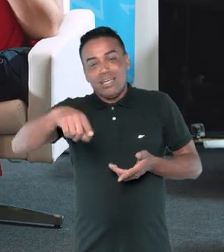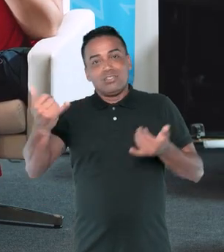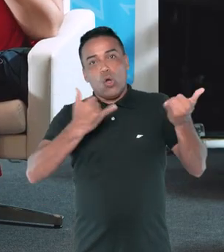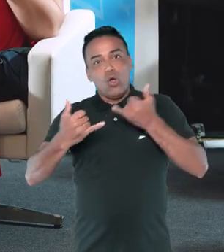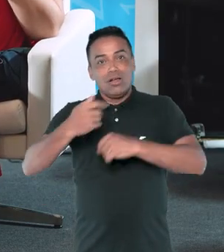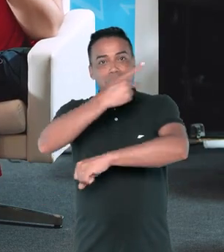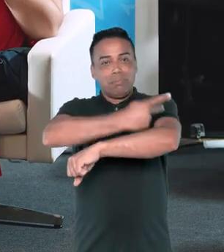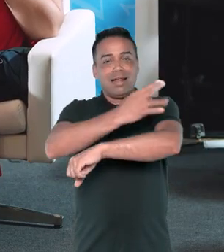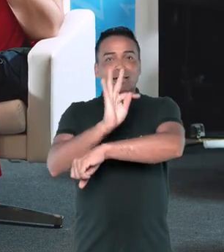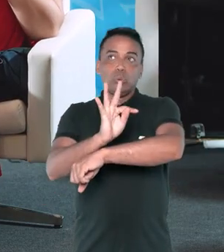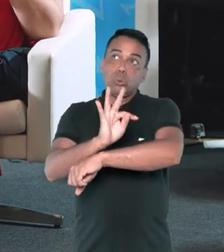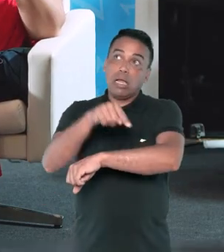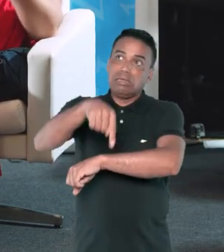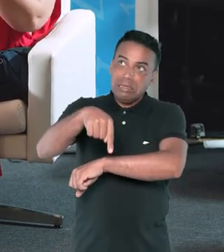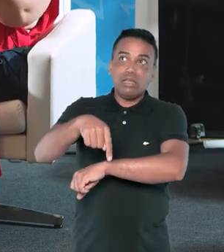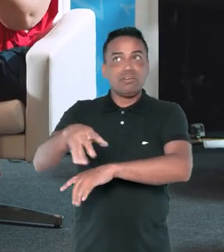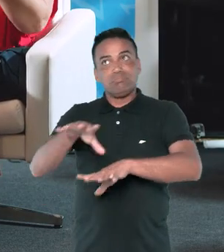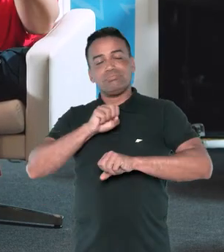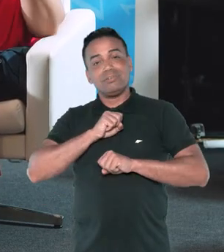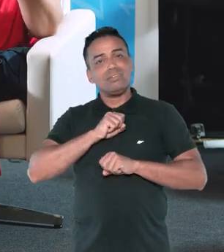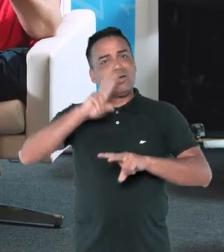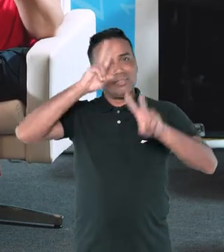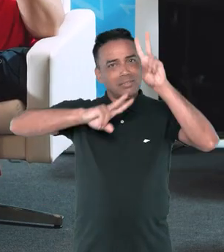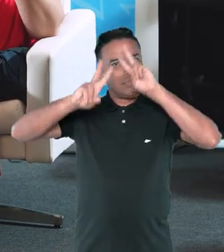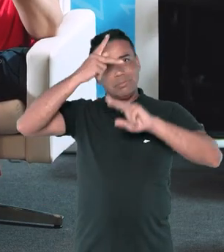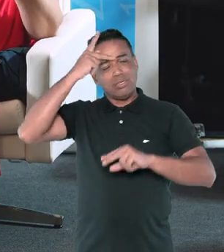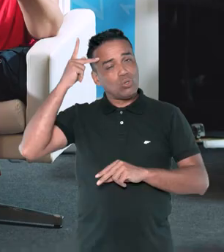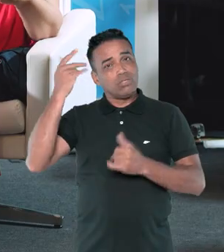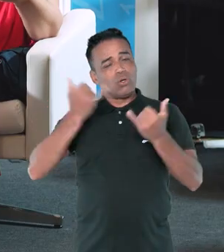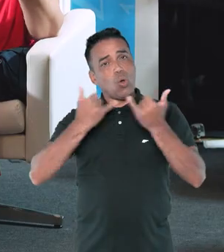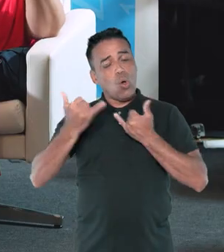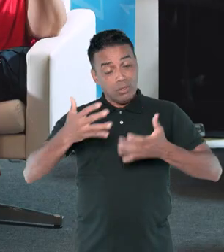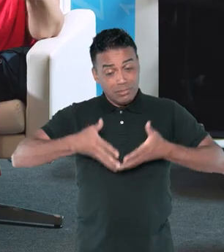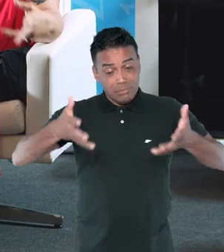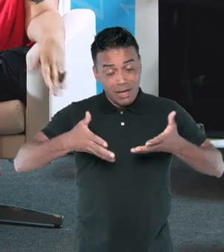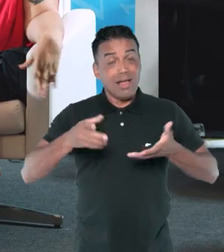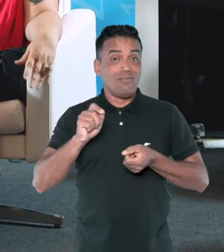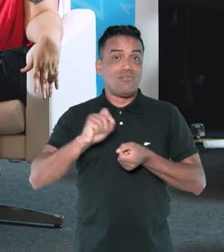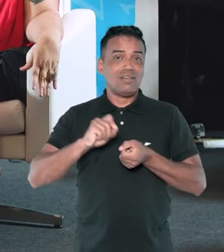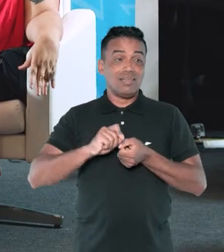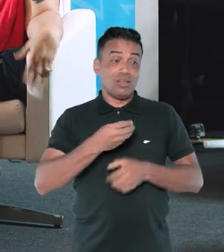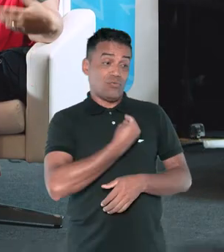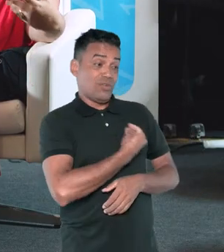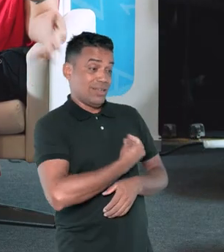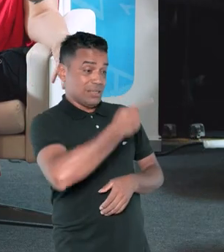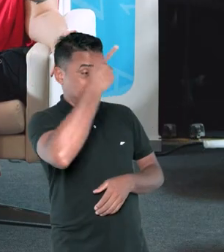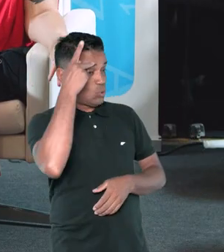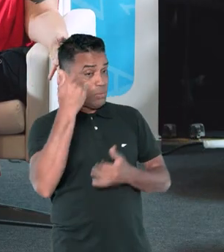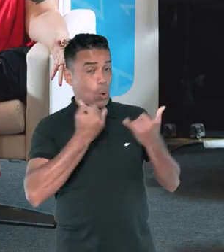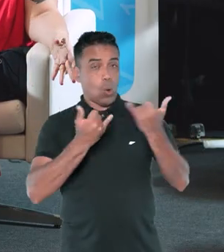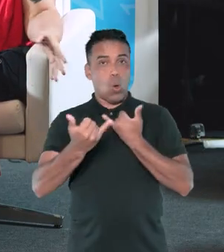de Paracatu, de repente sai daqui. Mas as pessoas me contam mesmo com a esperança de que eu vá me inspirar e fazer. Aí me conta a história da vida da pessoa. Às vezes tem gente